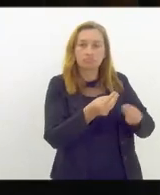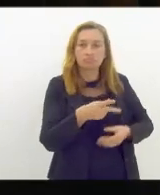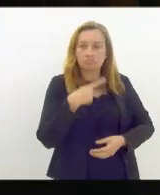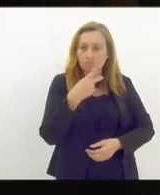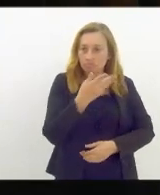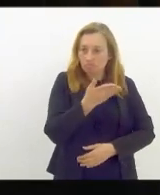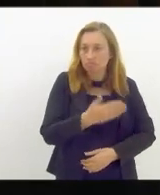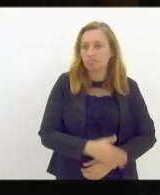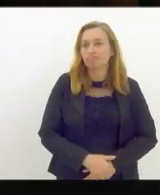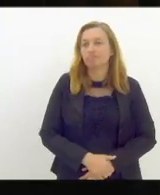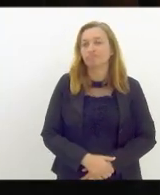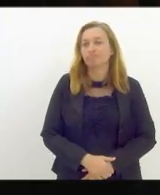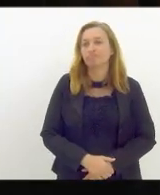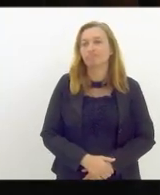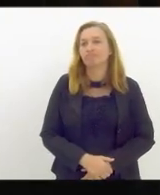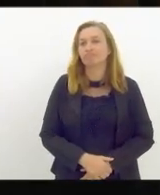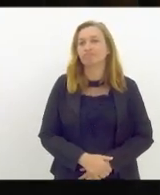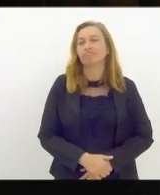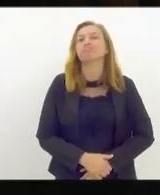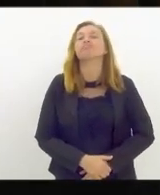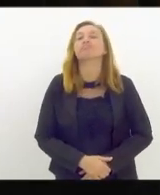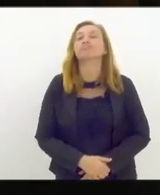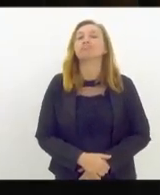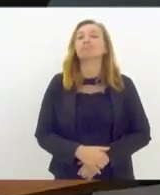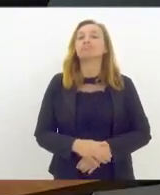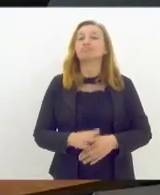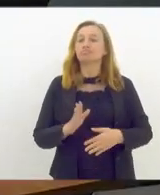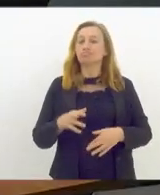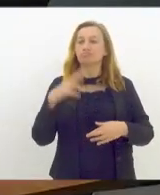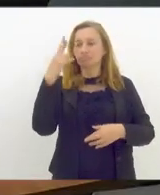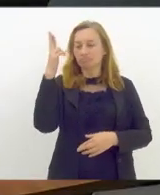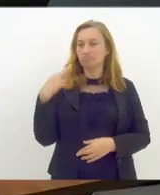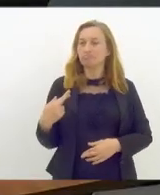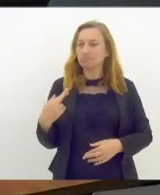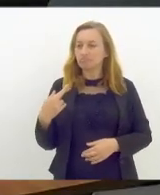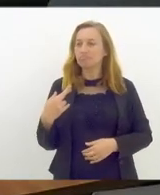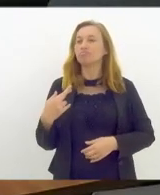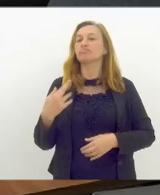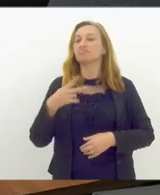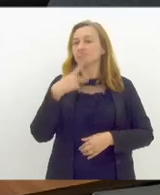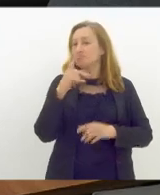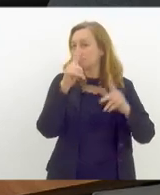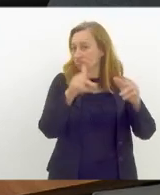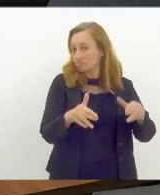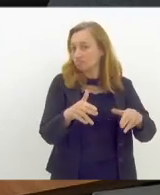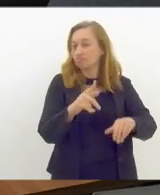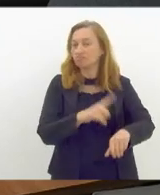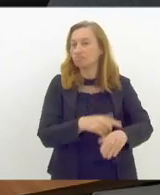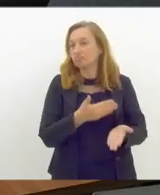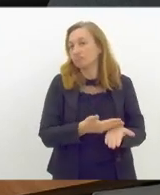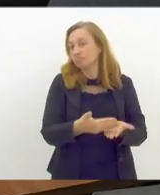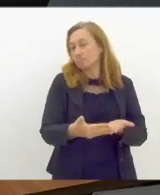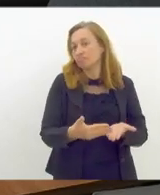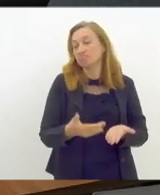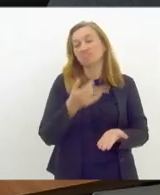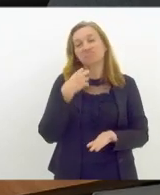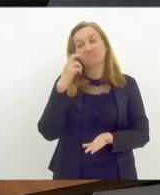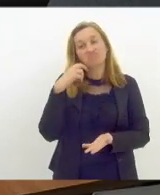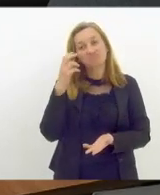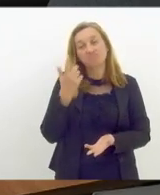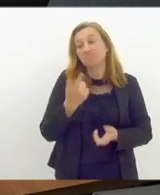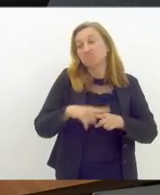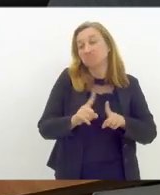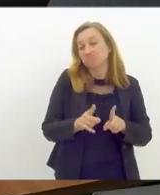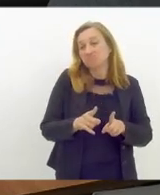parte à Vossa Excelência. Renata Souza, no expediente inicial, justamente abordei esse mesmo tema. É uma vergonha, mais